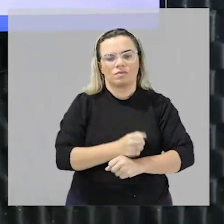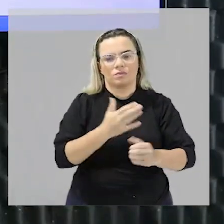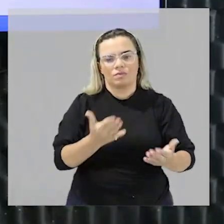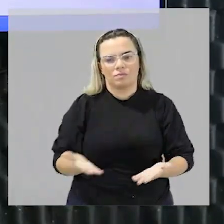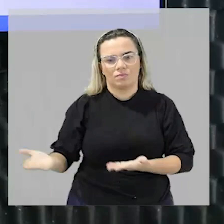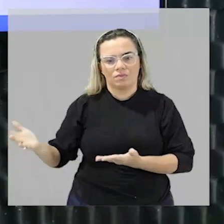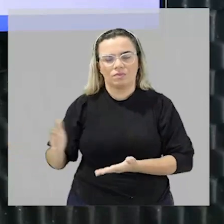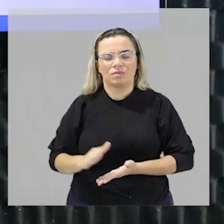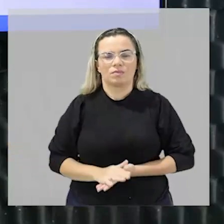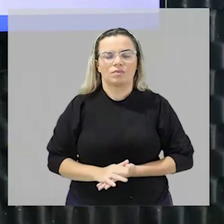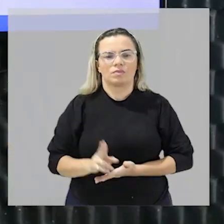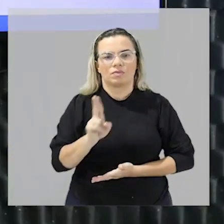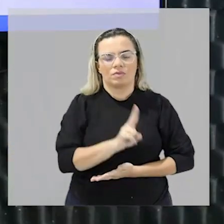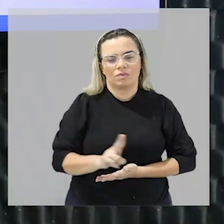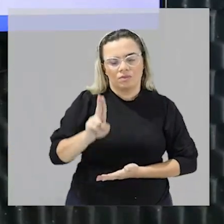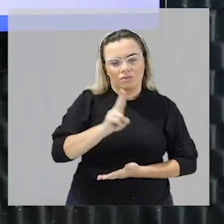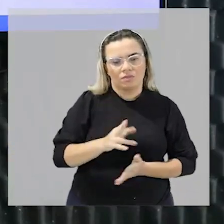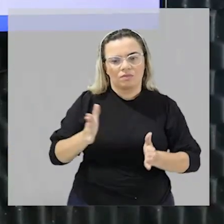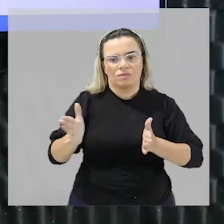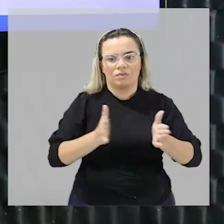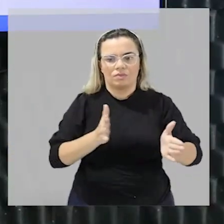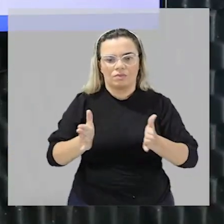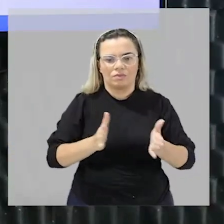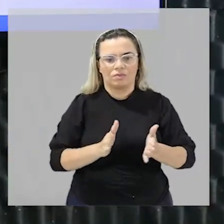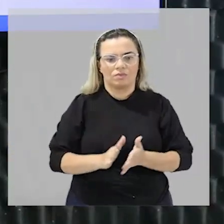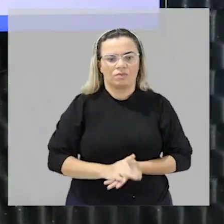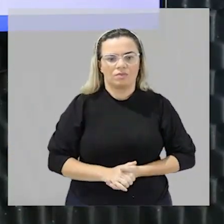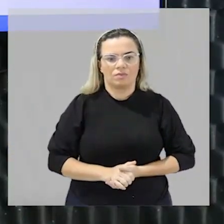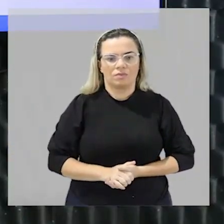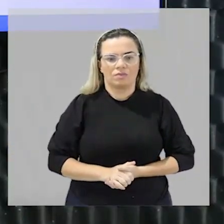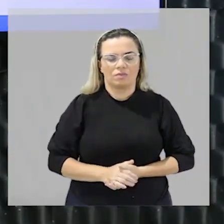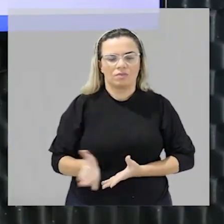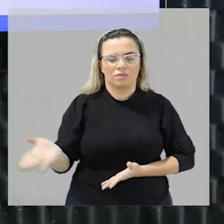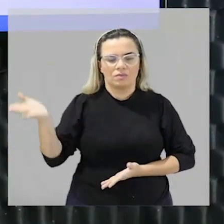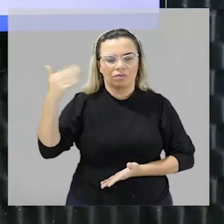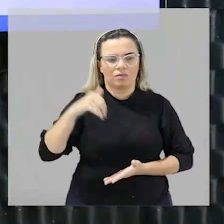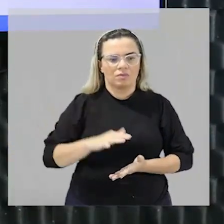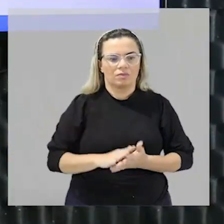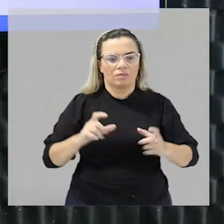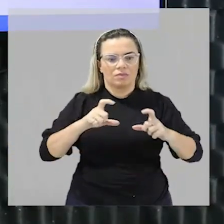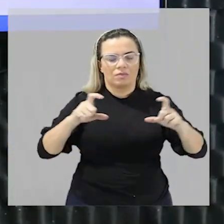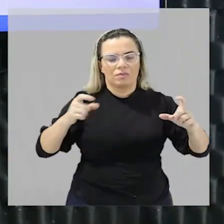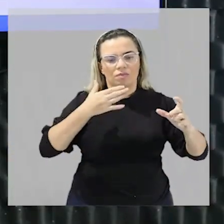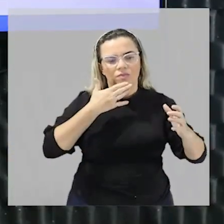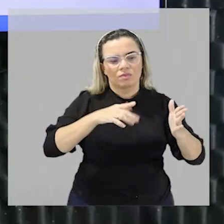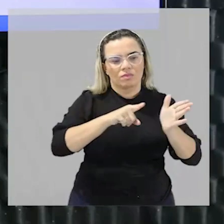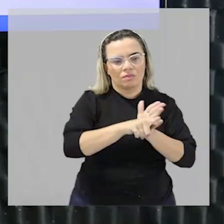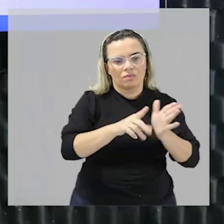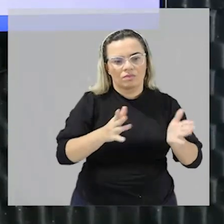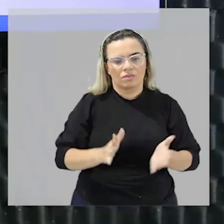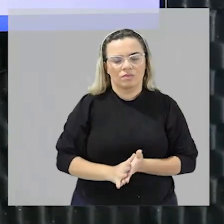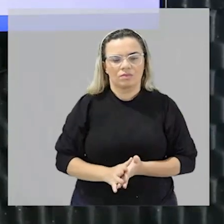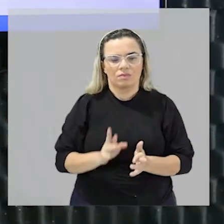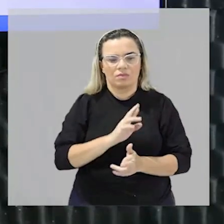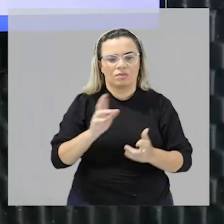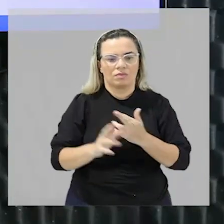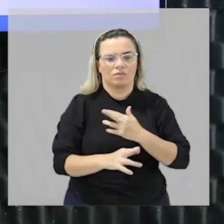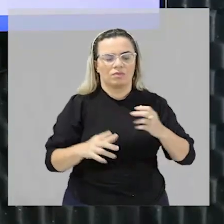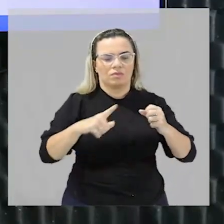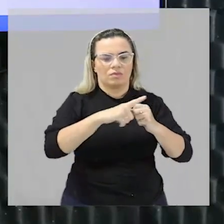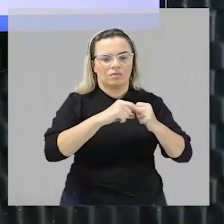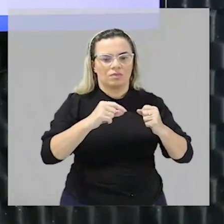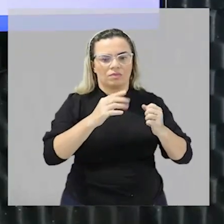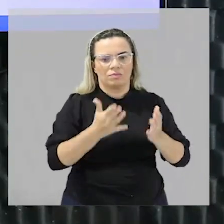moeda corrente da época, por mês. Então vamos lá para o comando. De acordo com os artigos